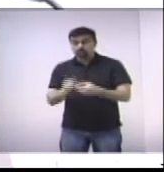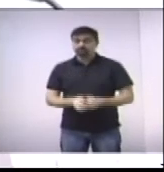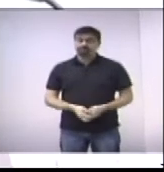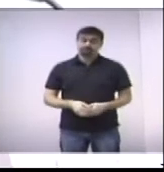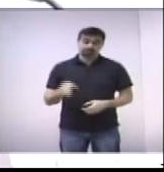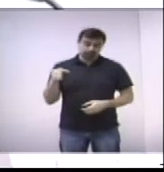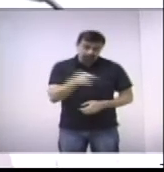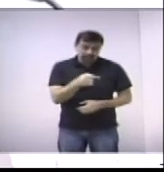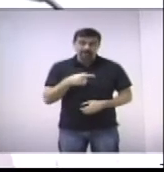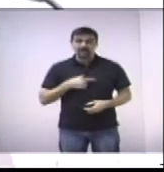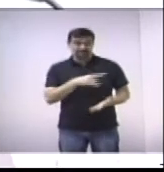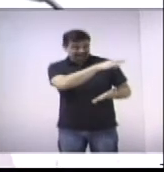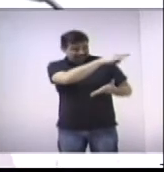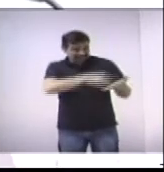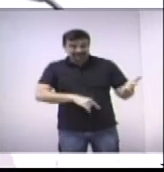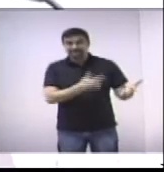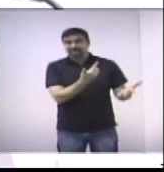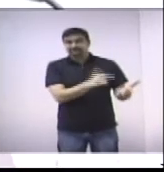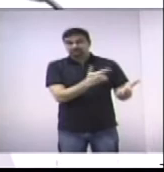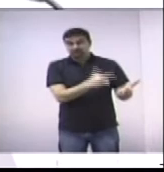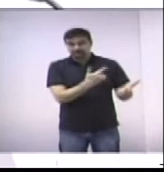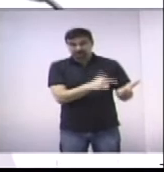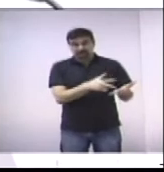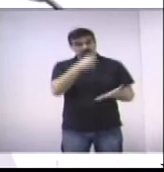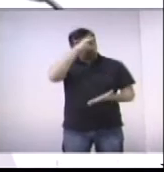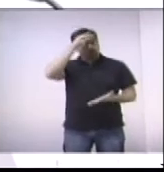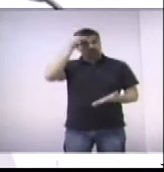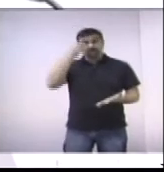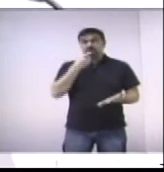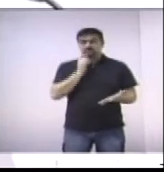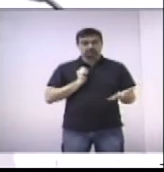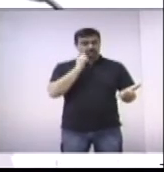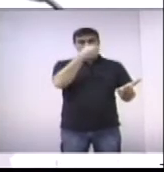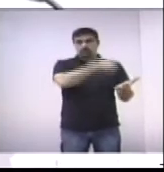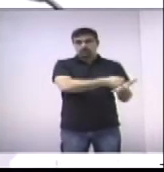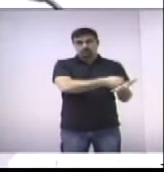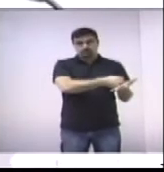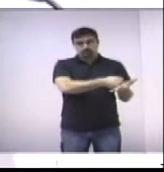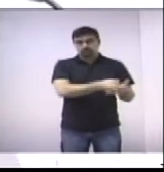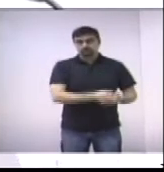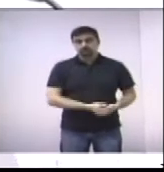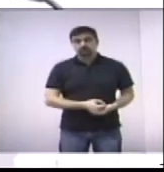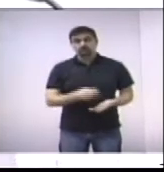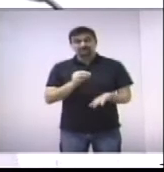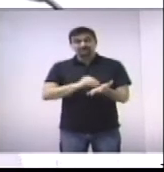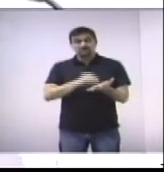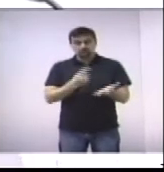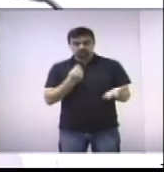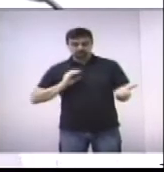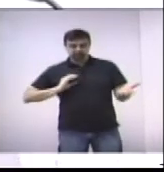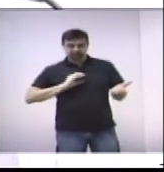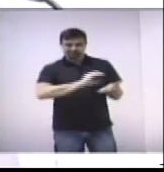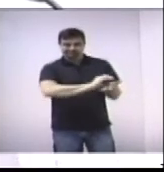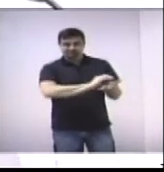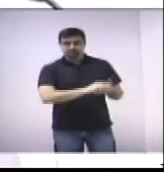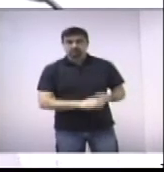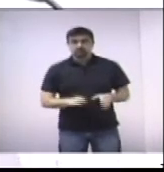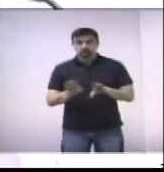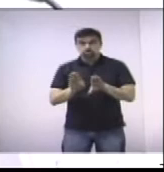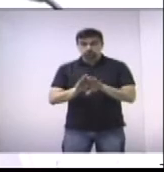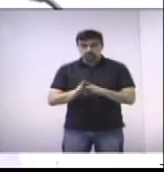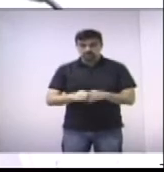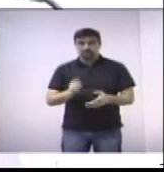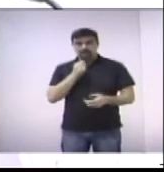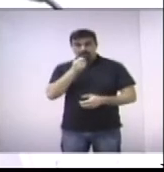foi a escola que não apresentou a apresentação de contas do prazo, por isso o valor não foi repassado. 80. A reportagem do dia